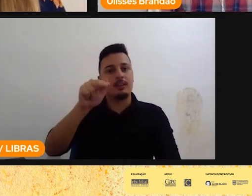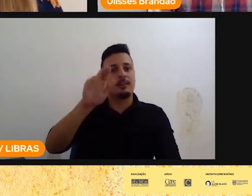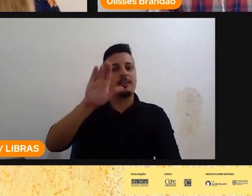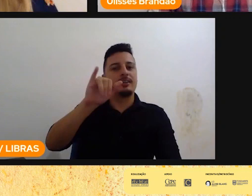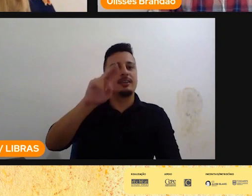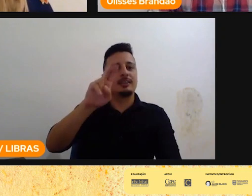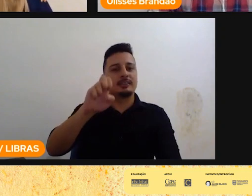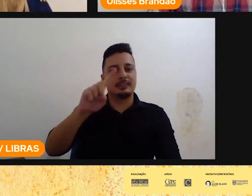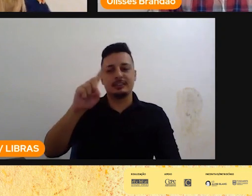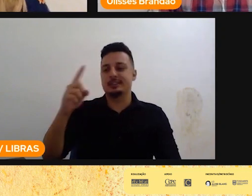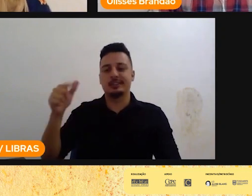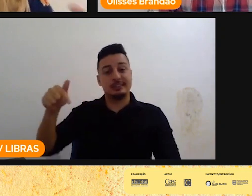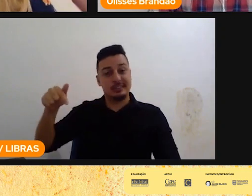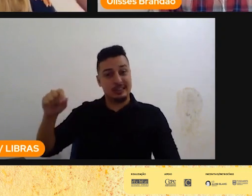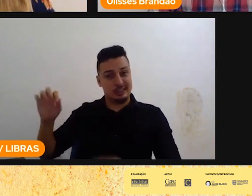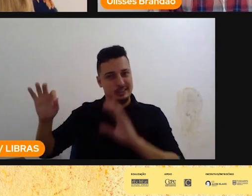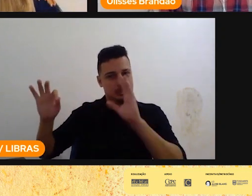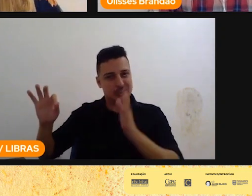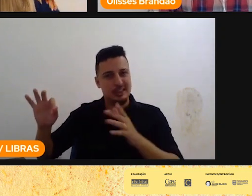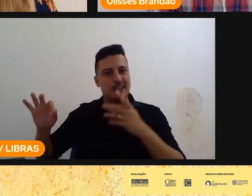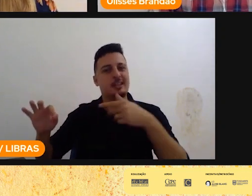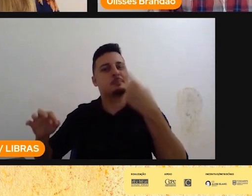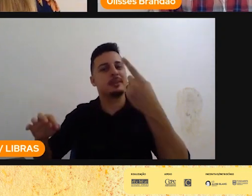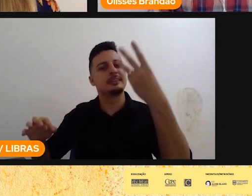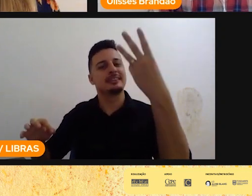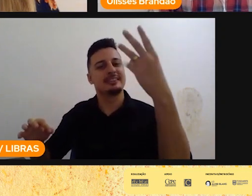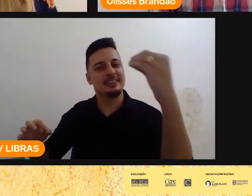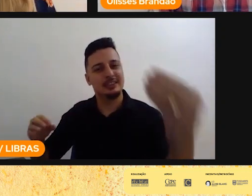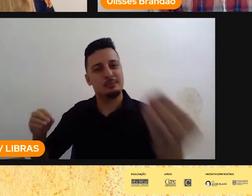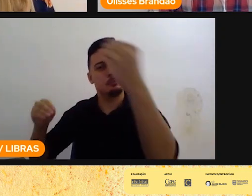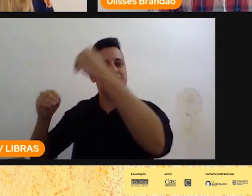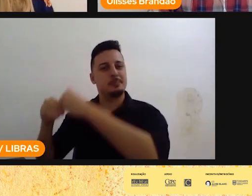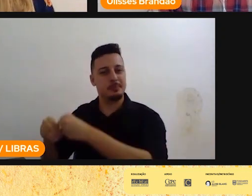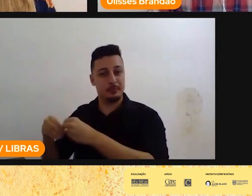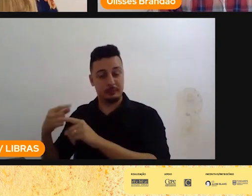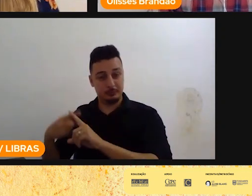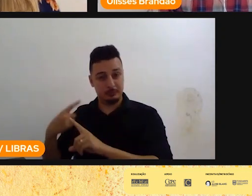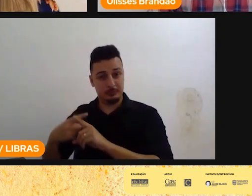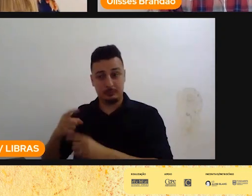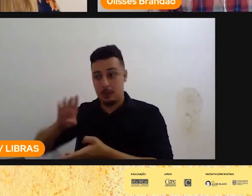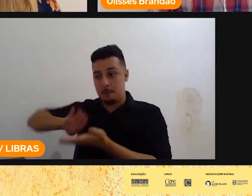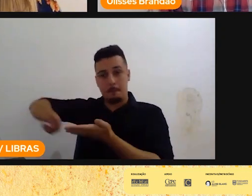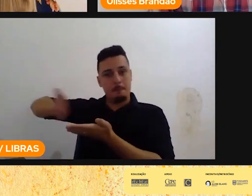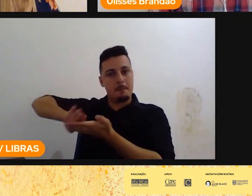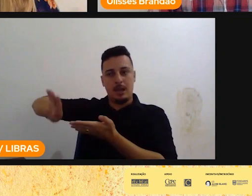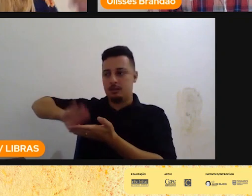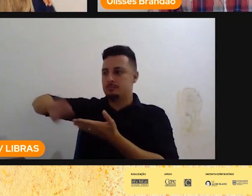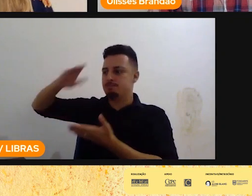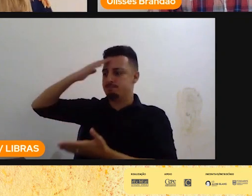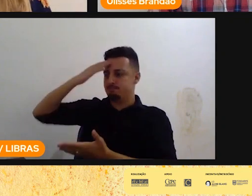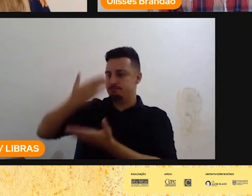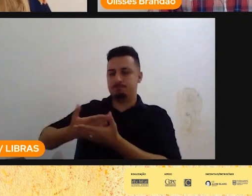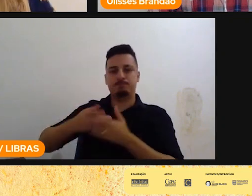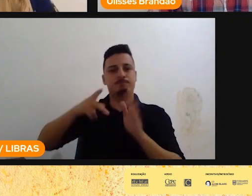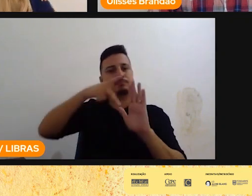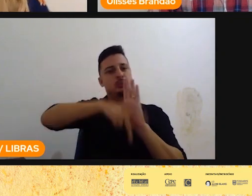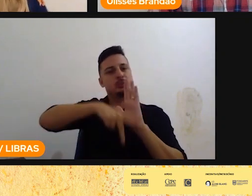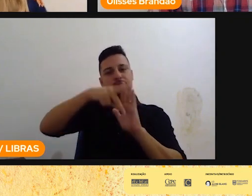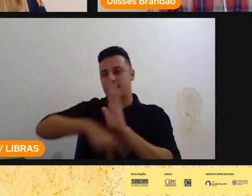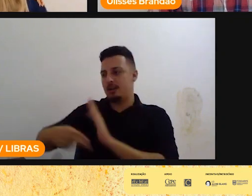de recursos, ou seja, a gente já tinha um investidor que era um banco, que estava acreditando no nosso projeto, que é um filme